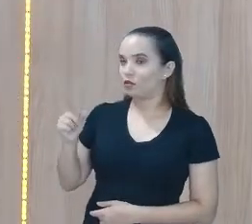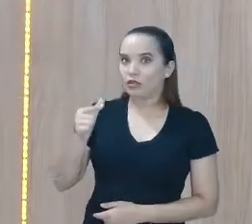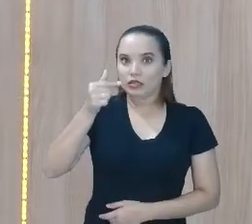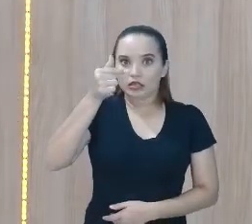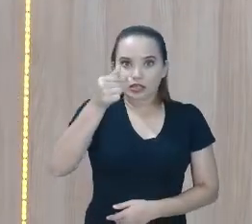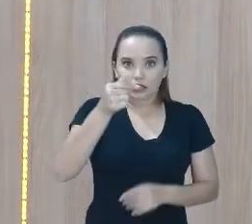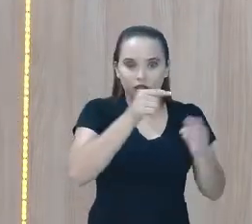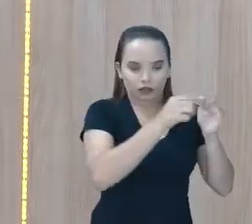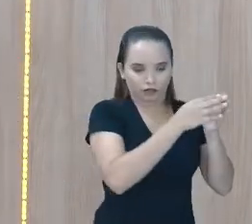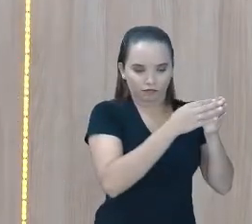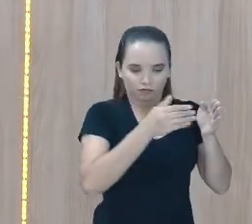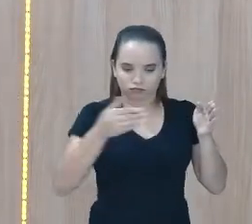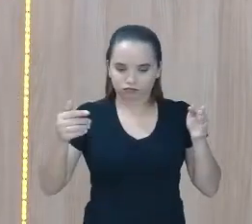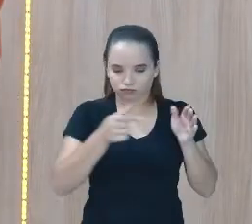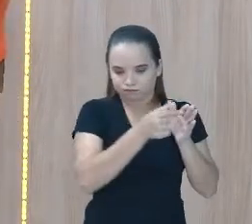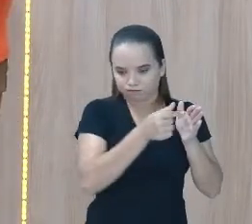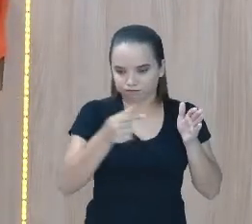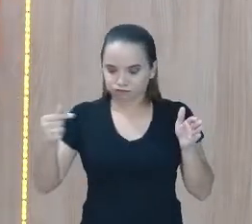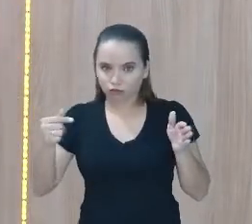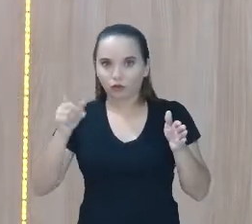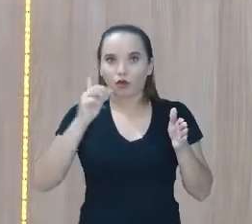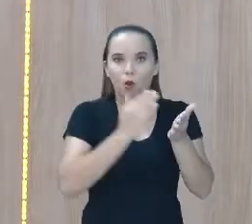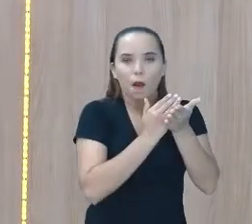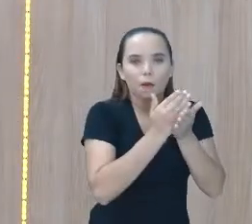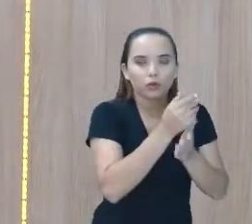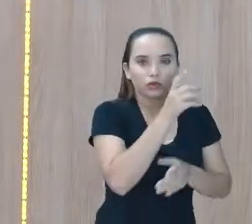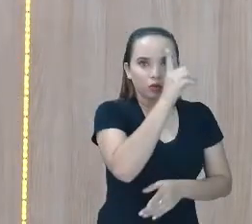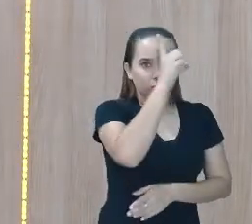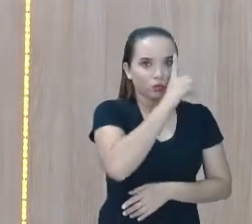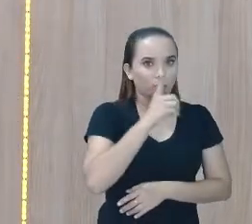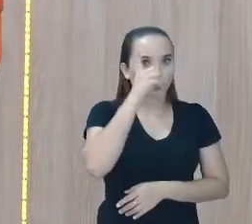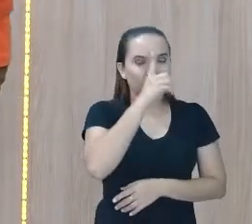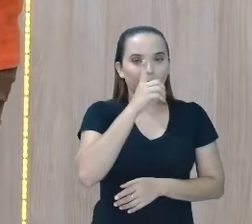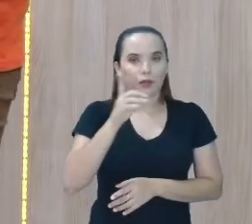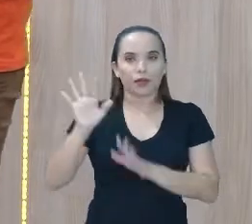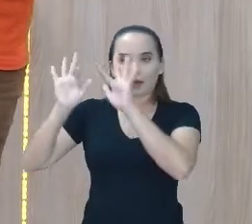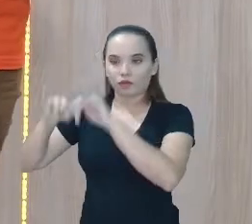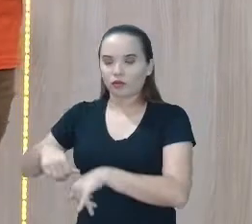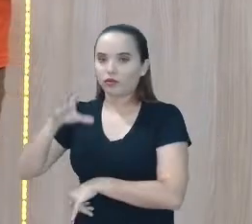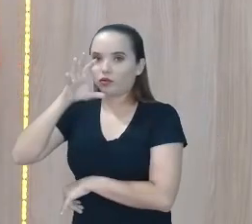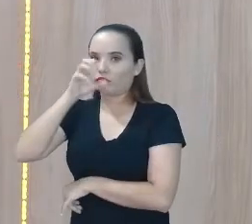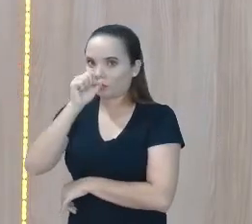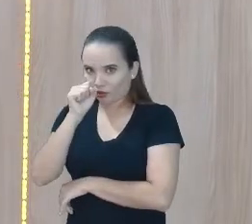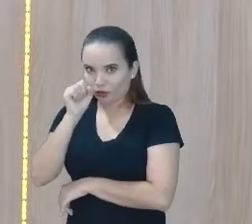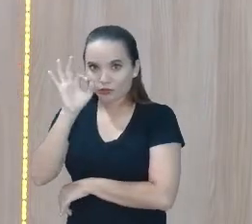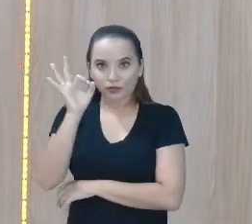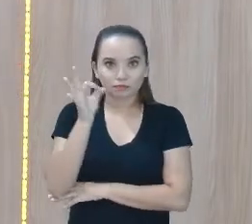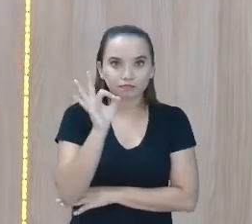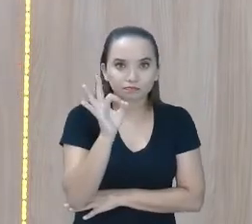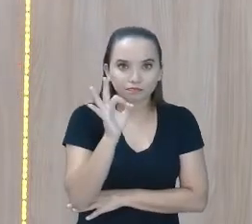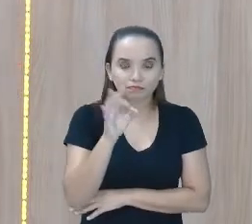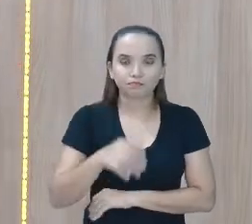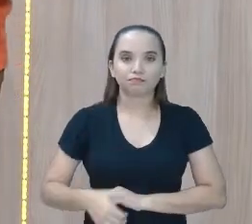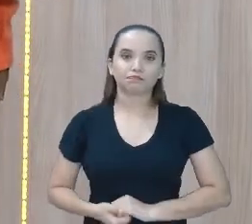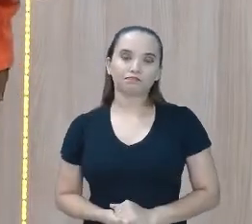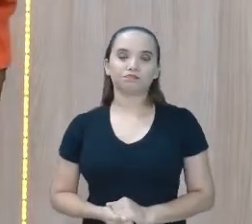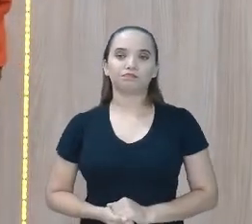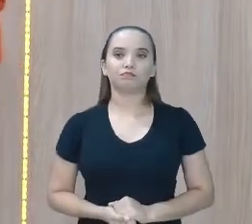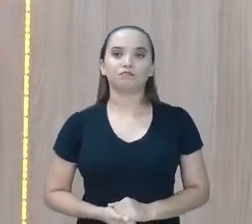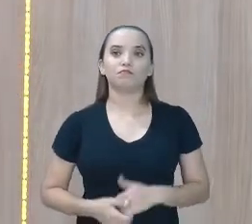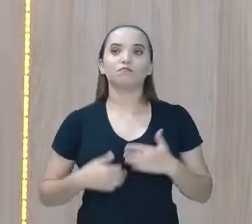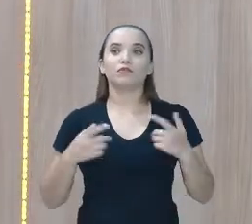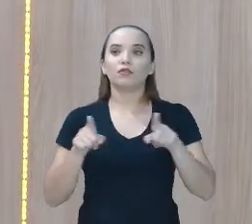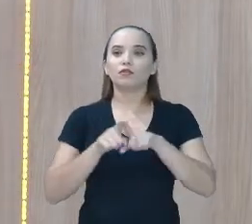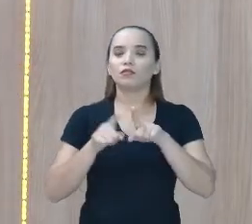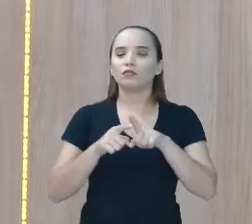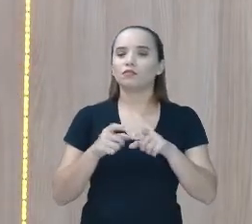da semana, começando do domingo, que é o primeiro dia, e o sábado, que é o último dia da semana, tá? E aqui